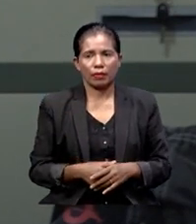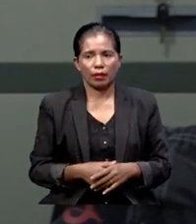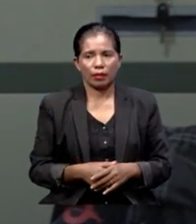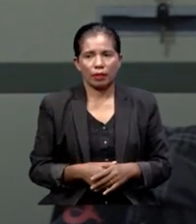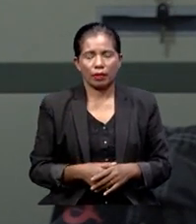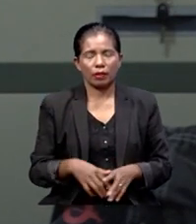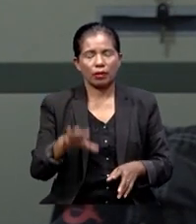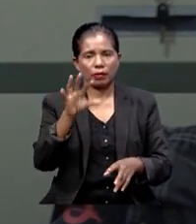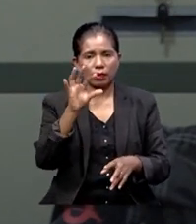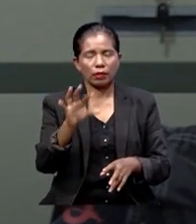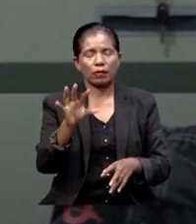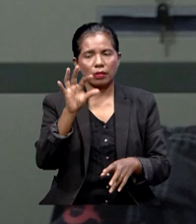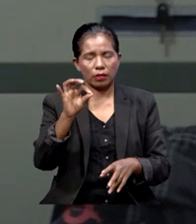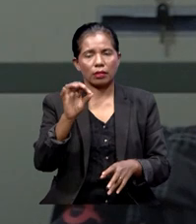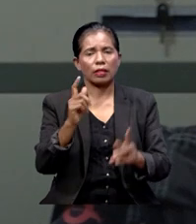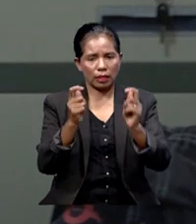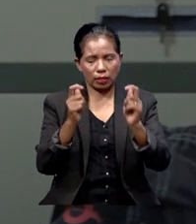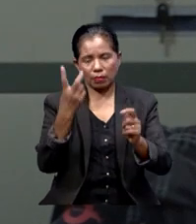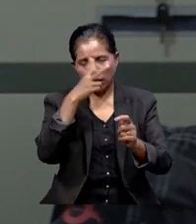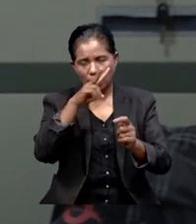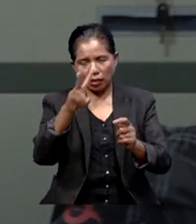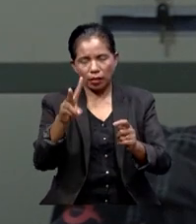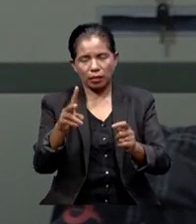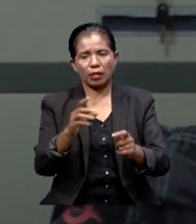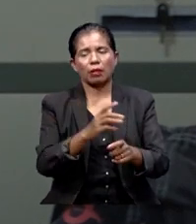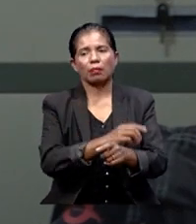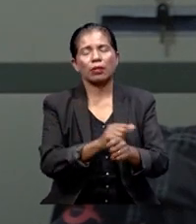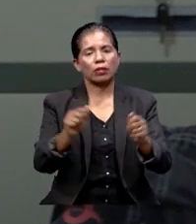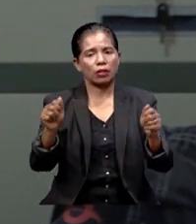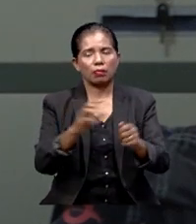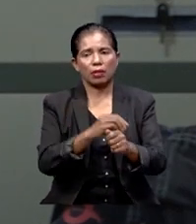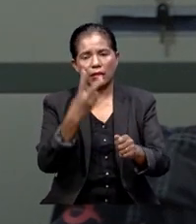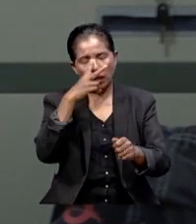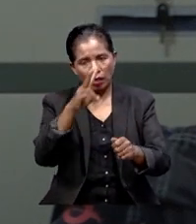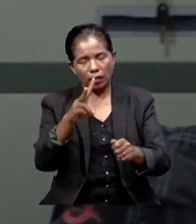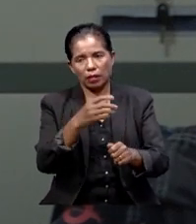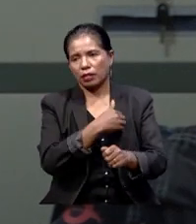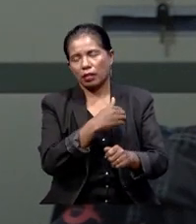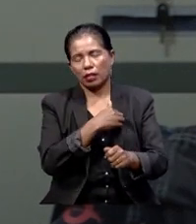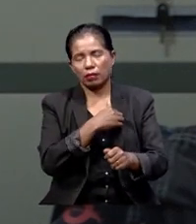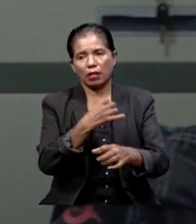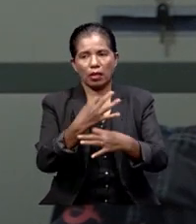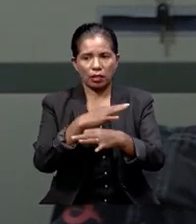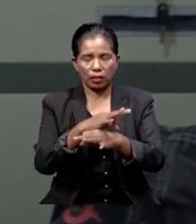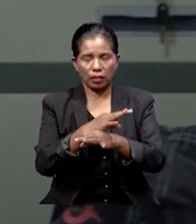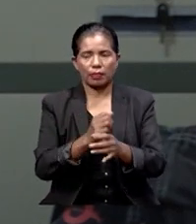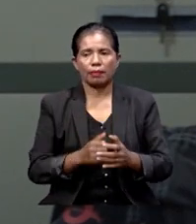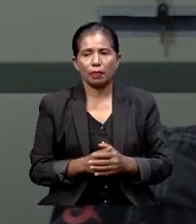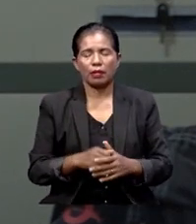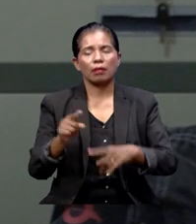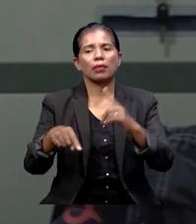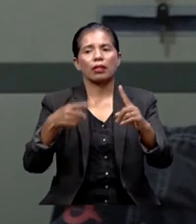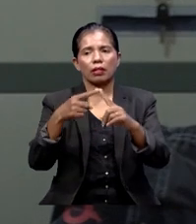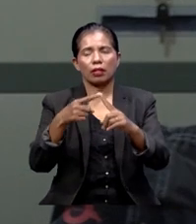setimu gubernu mau mai hari tenta mai hari sih mai sukat mai sto teagat adata sida uko realiza bayira